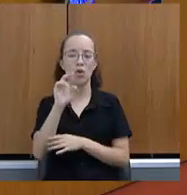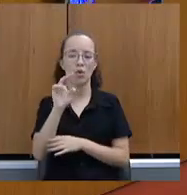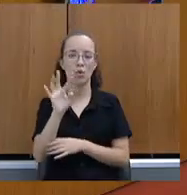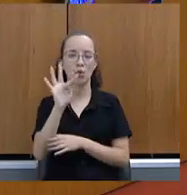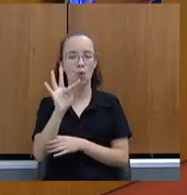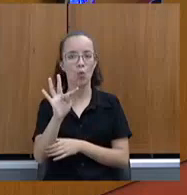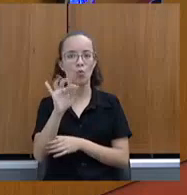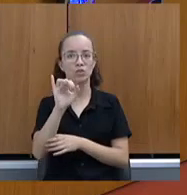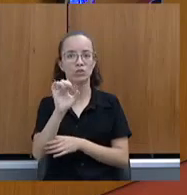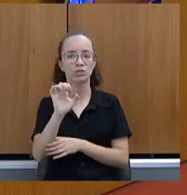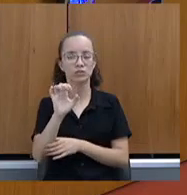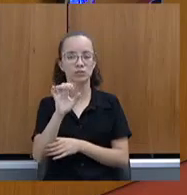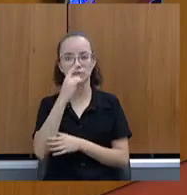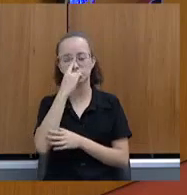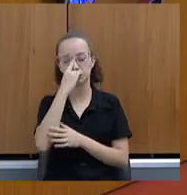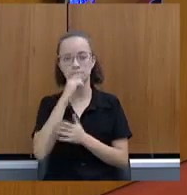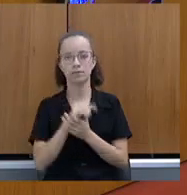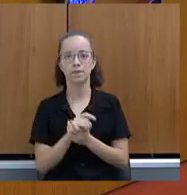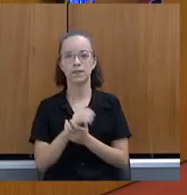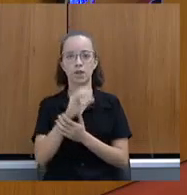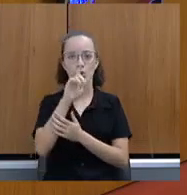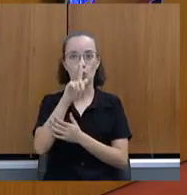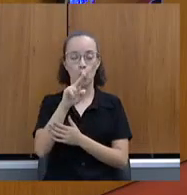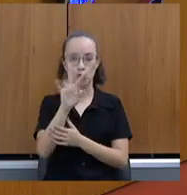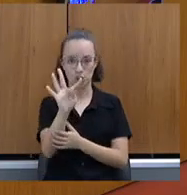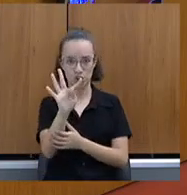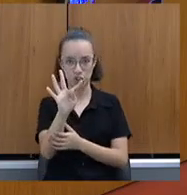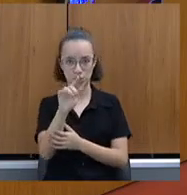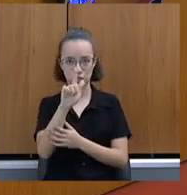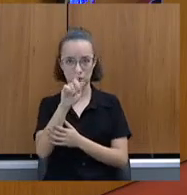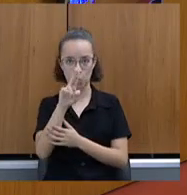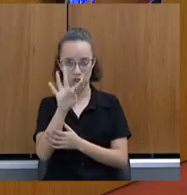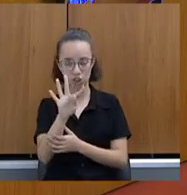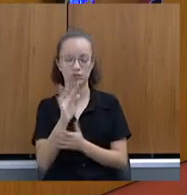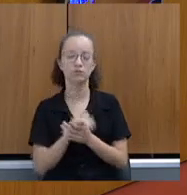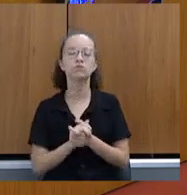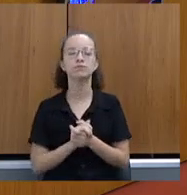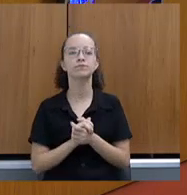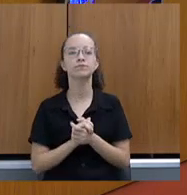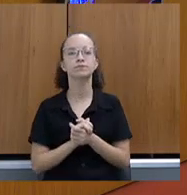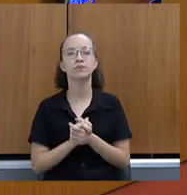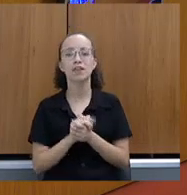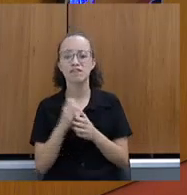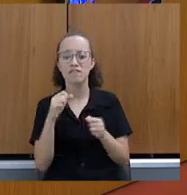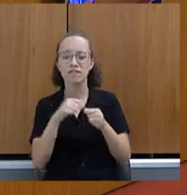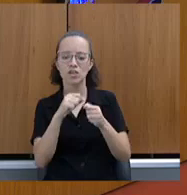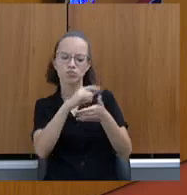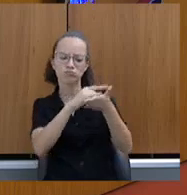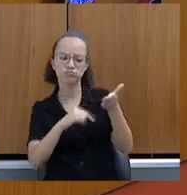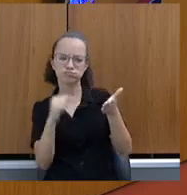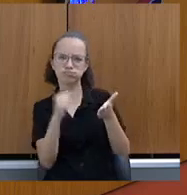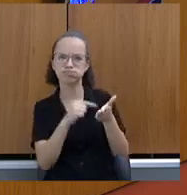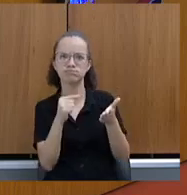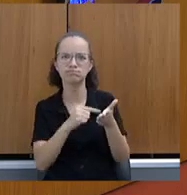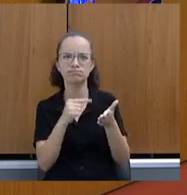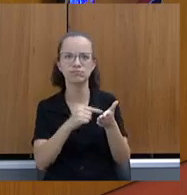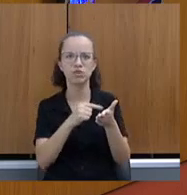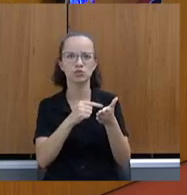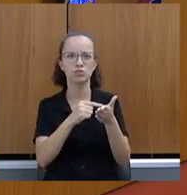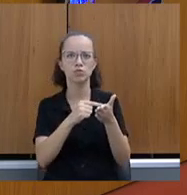como é que o governo de Minas libera a Gut faz um termo Eustáquio fez um termo de ajustamento de